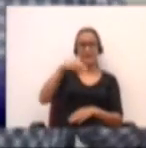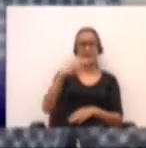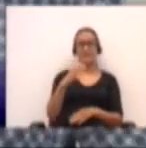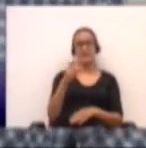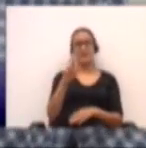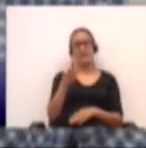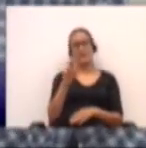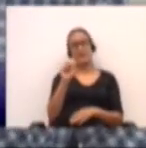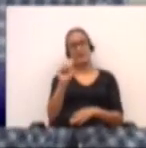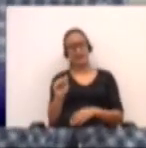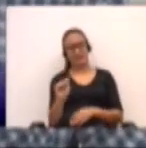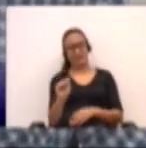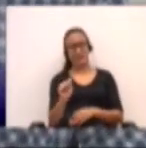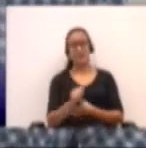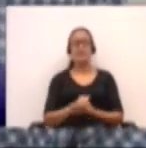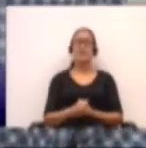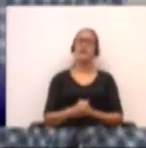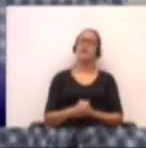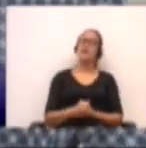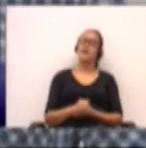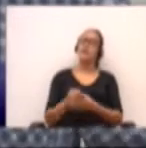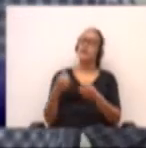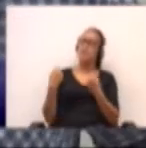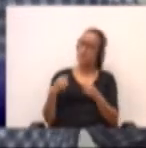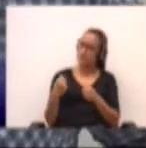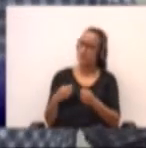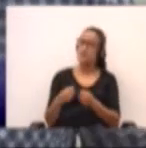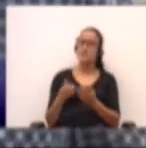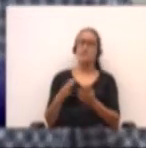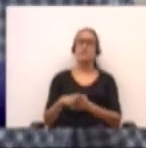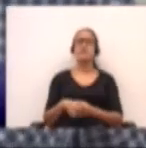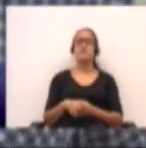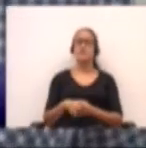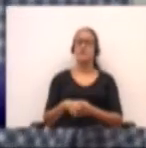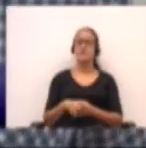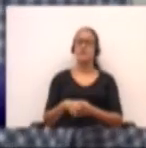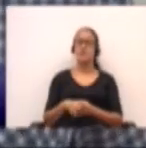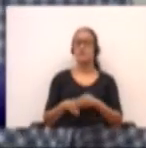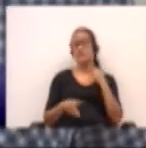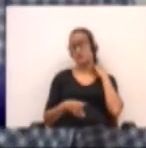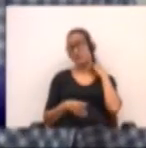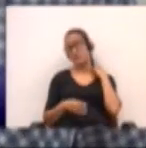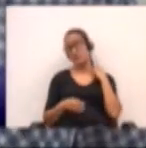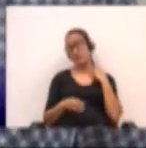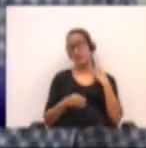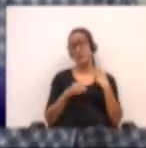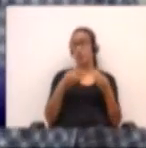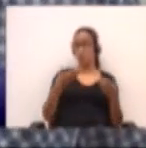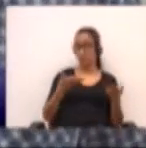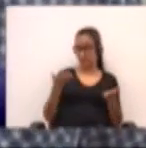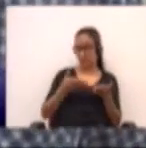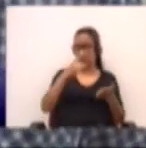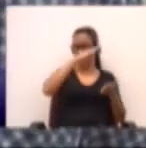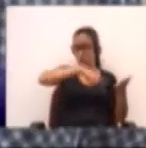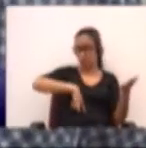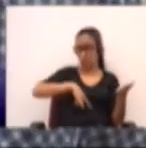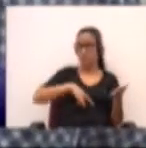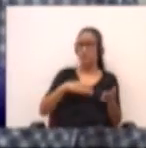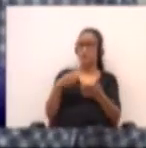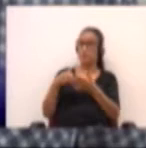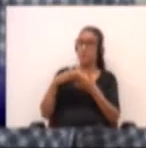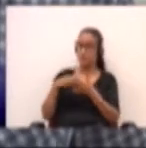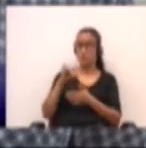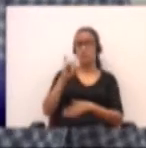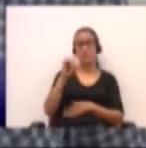protocolada, para que os vereadores apreciem junto com nós, da bancada do Partido dos Trabalhadores, dizendo para o INCRA a importância de vocês serem vistos